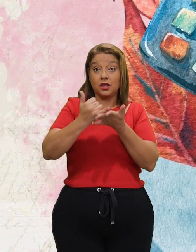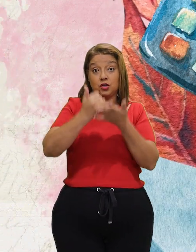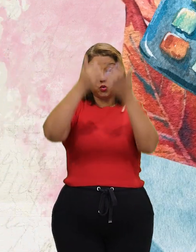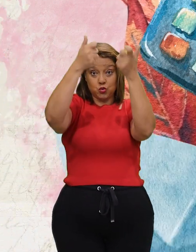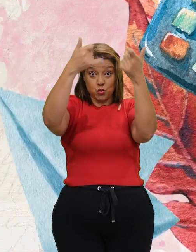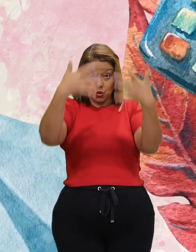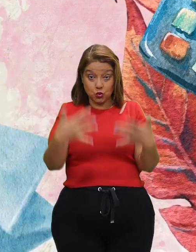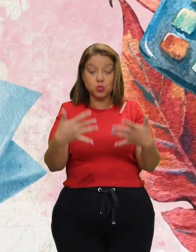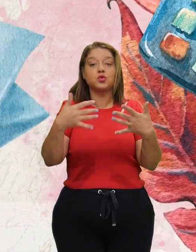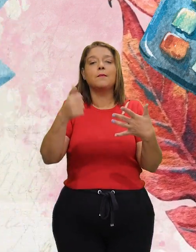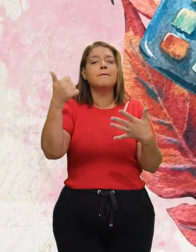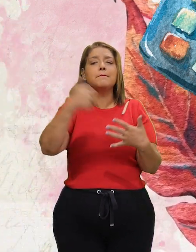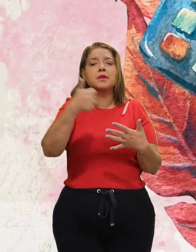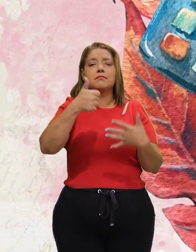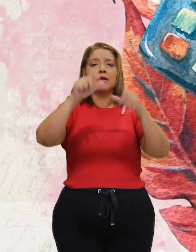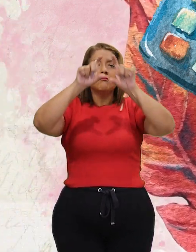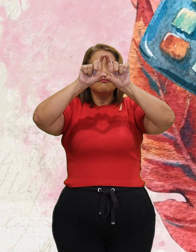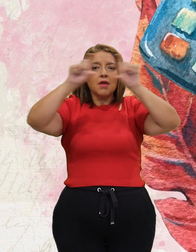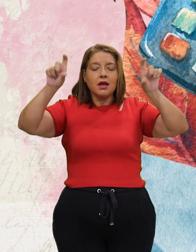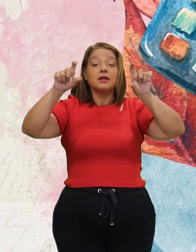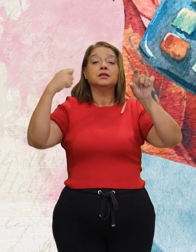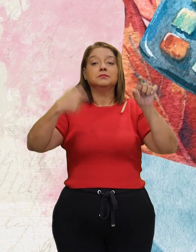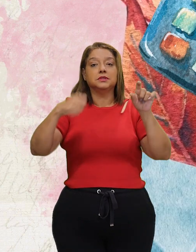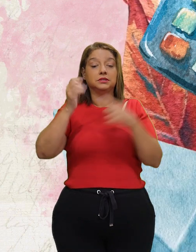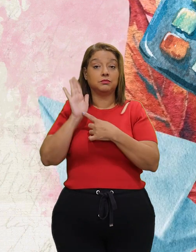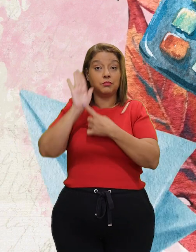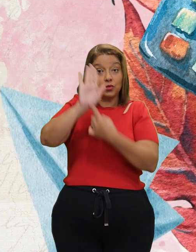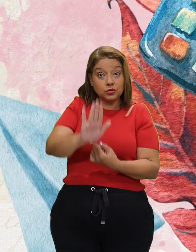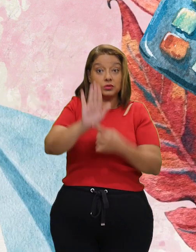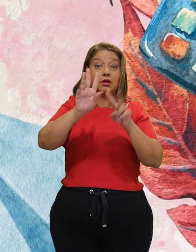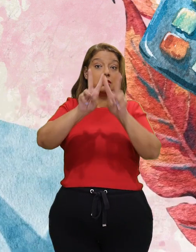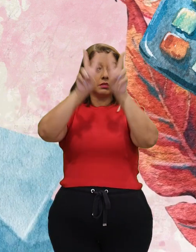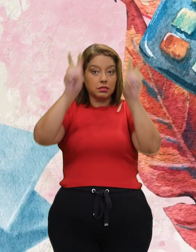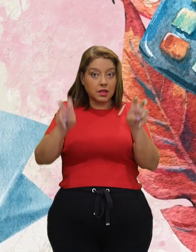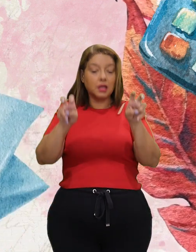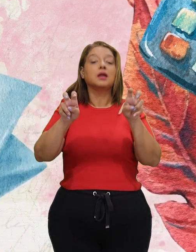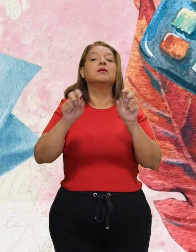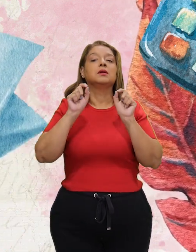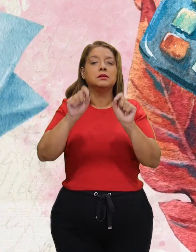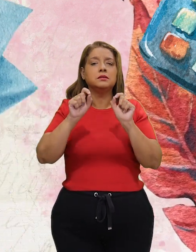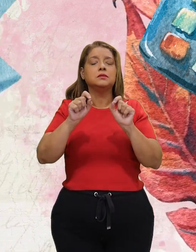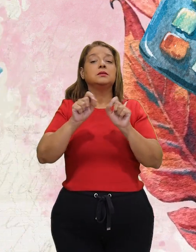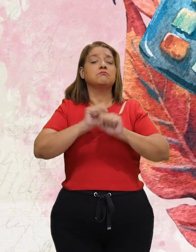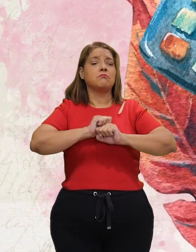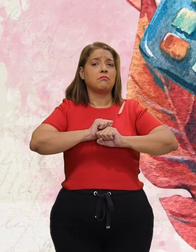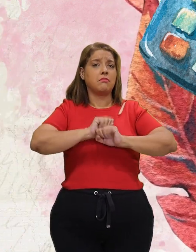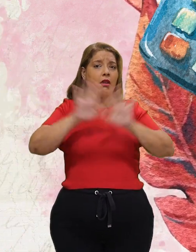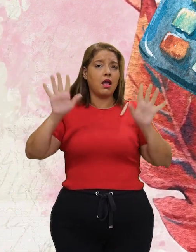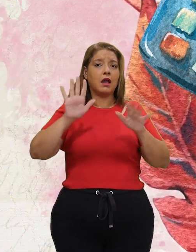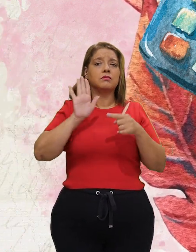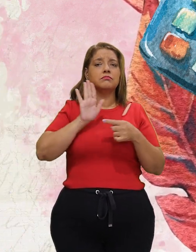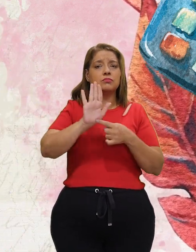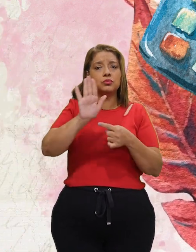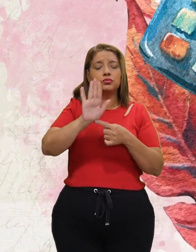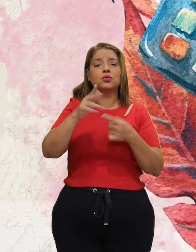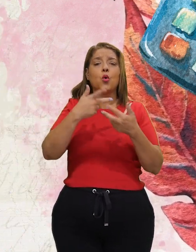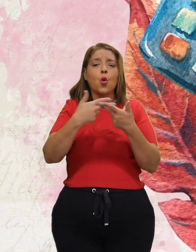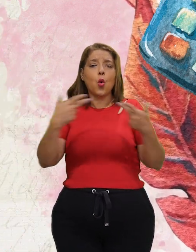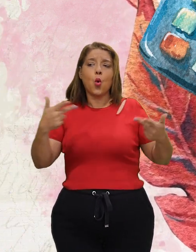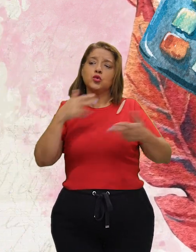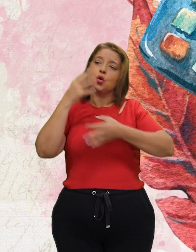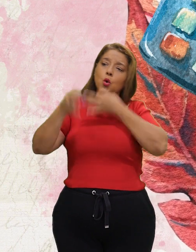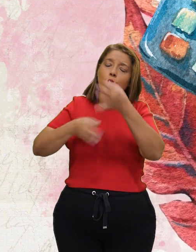parágrafo, você precisa apresentar o tema, explorar claramente a opinião